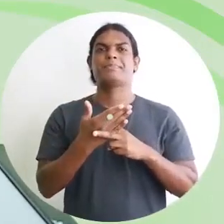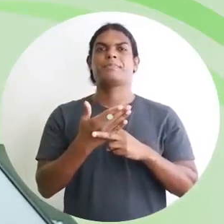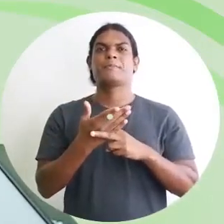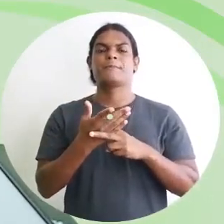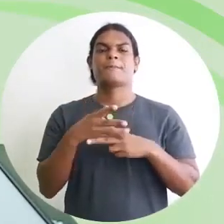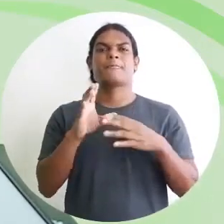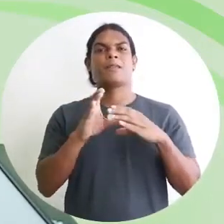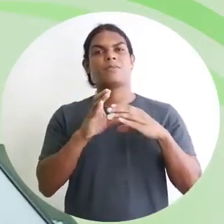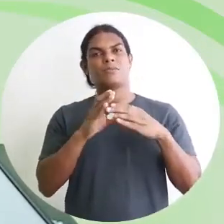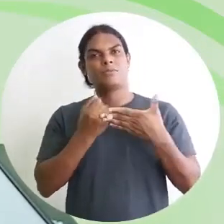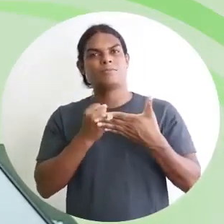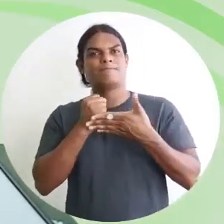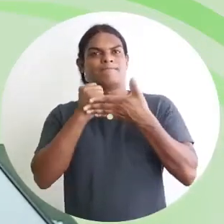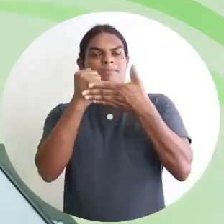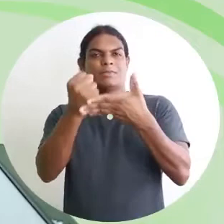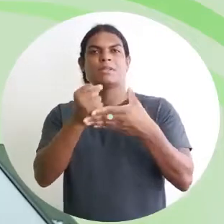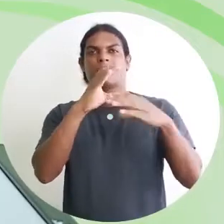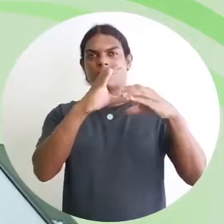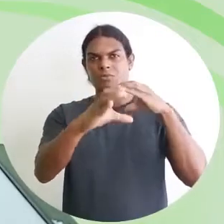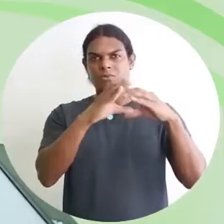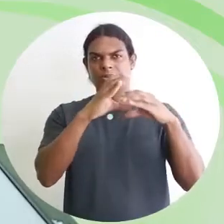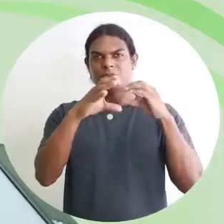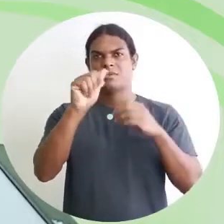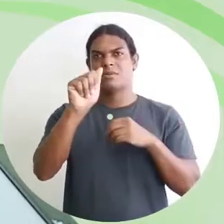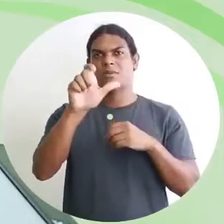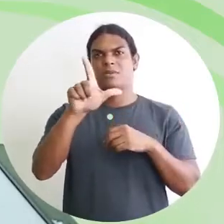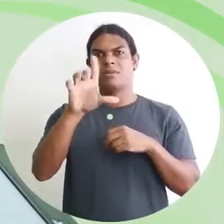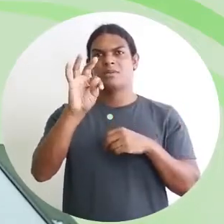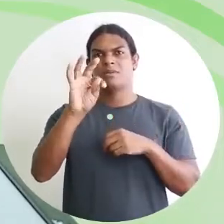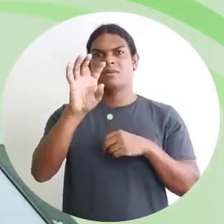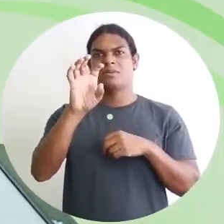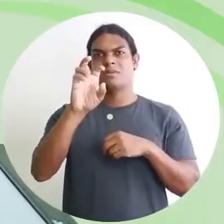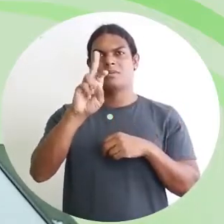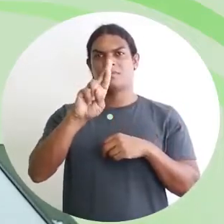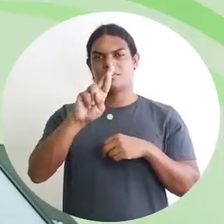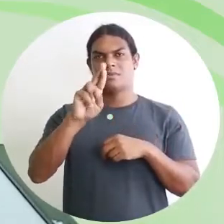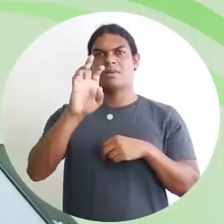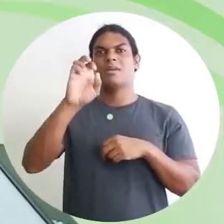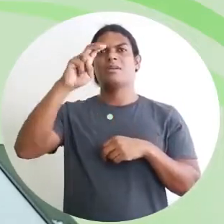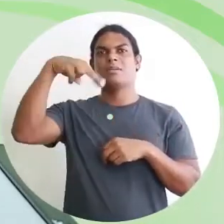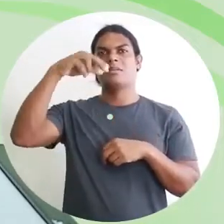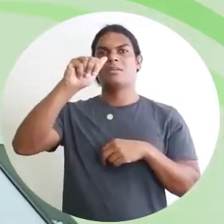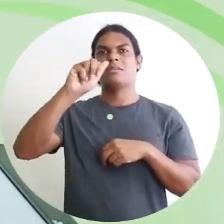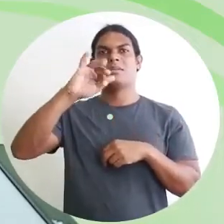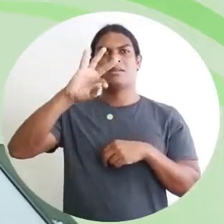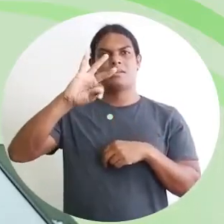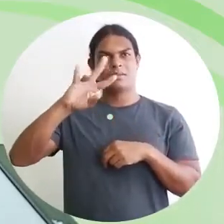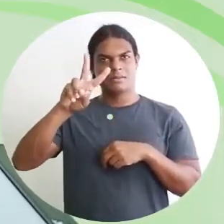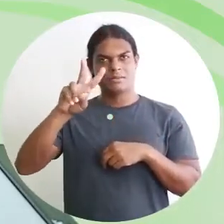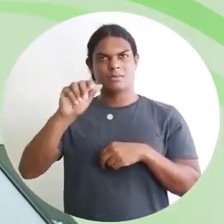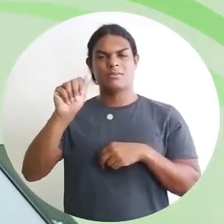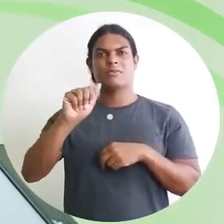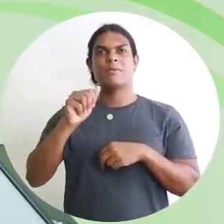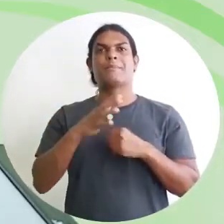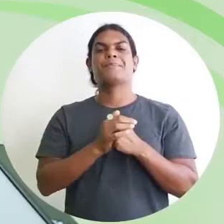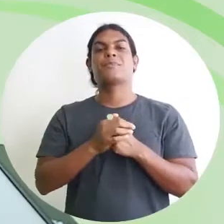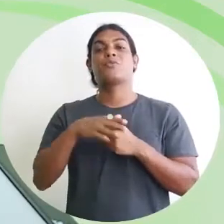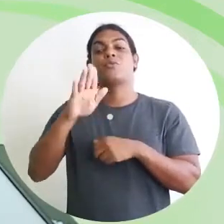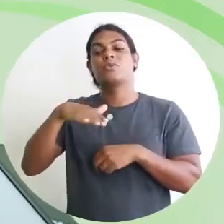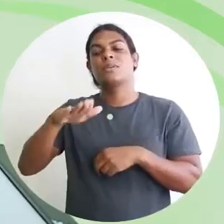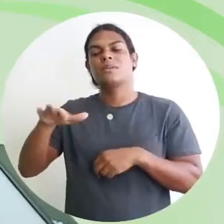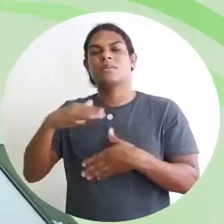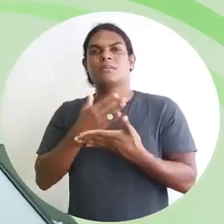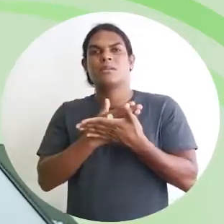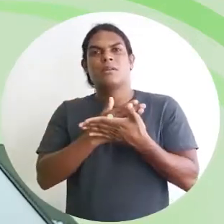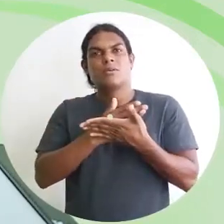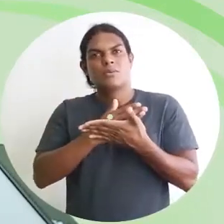comunicação alternativa. E quando a gente é criança, quando uma criança passa do